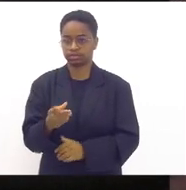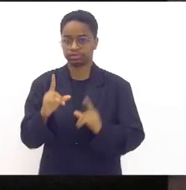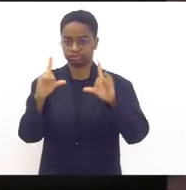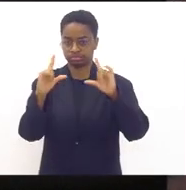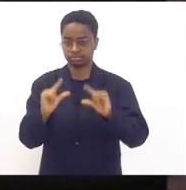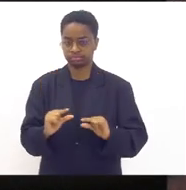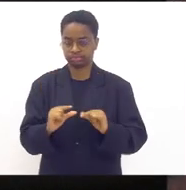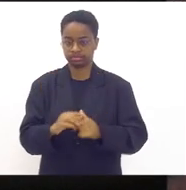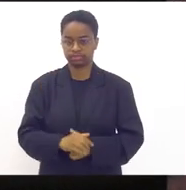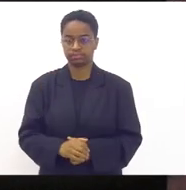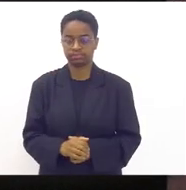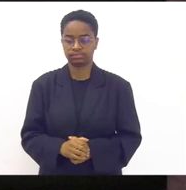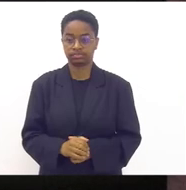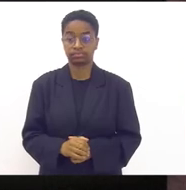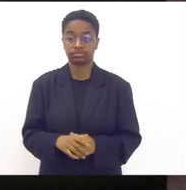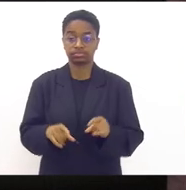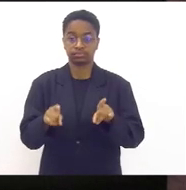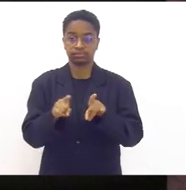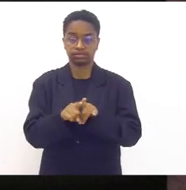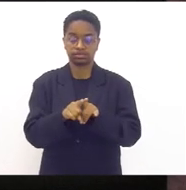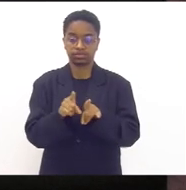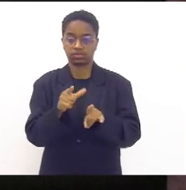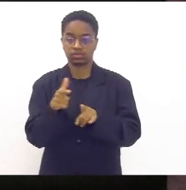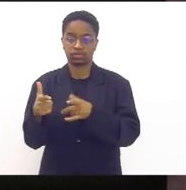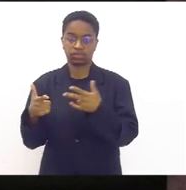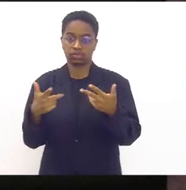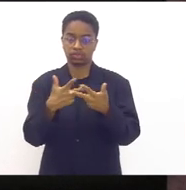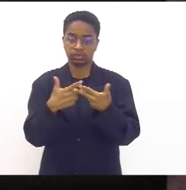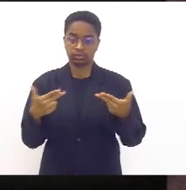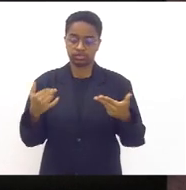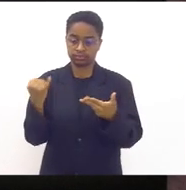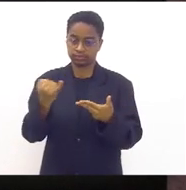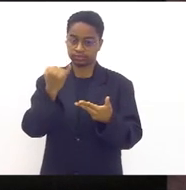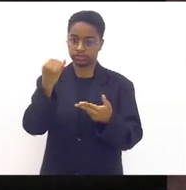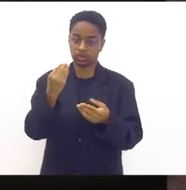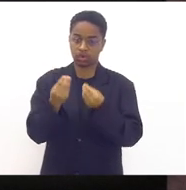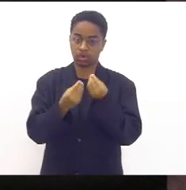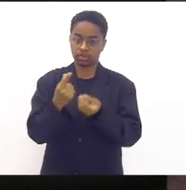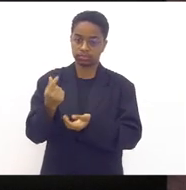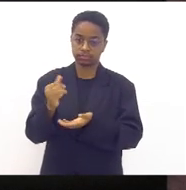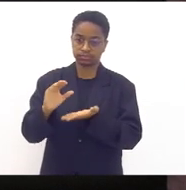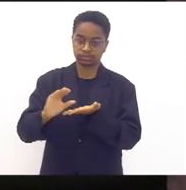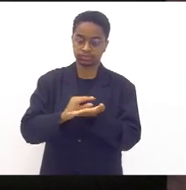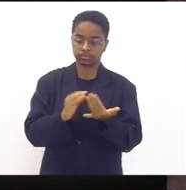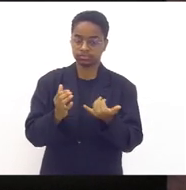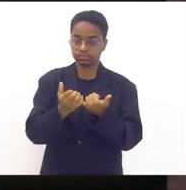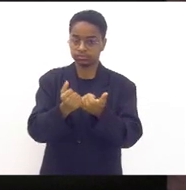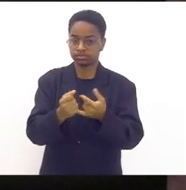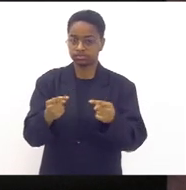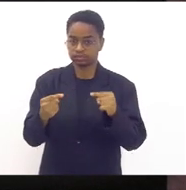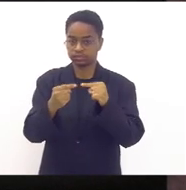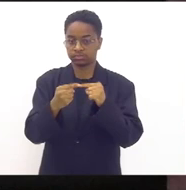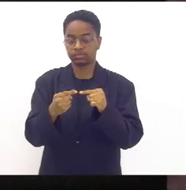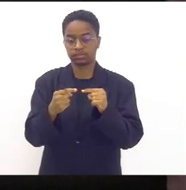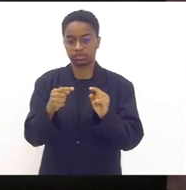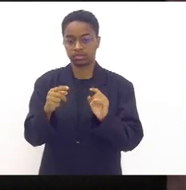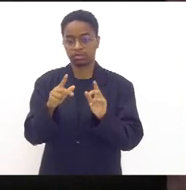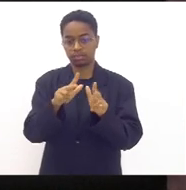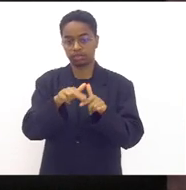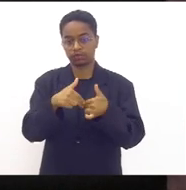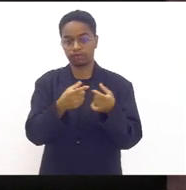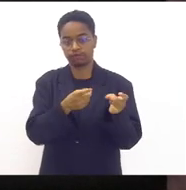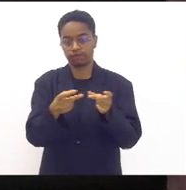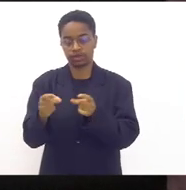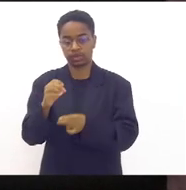Outros destaques aqui, receitas patrimoniais, como eu já falei, muito influenciadas pela outorga da SEDAI no ano passado.